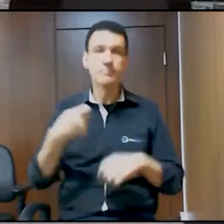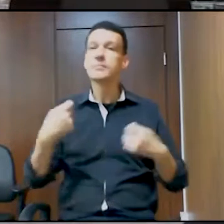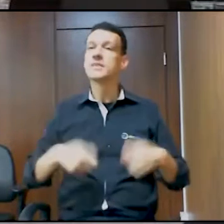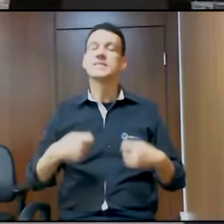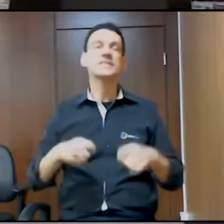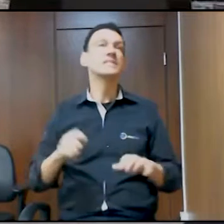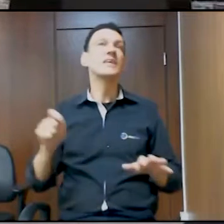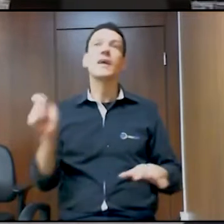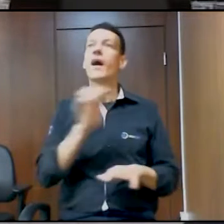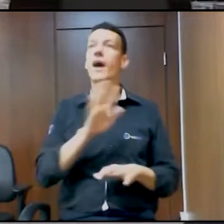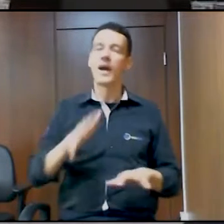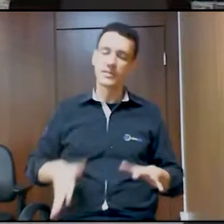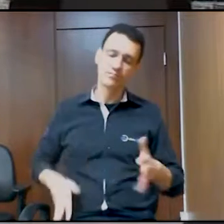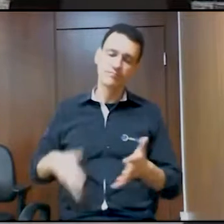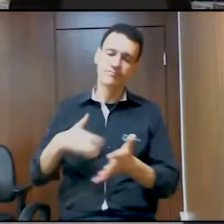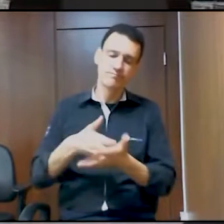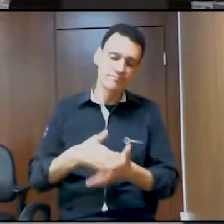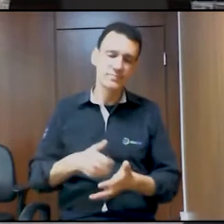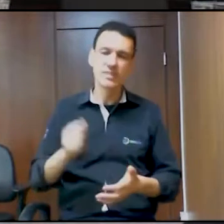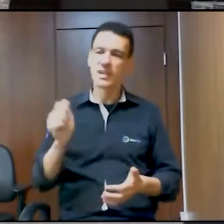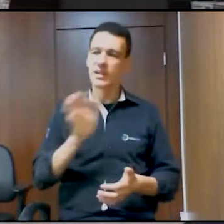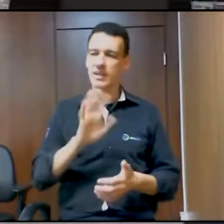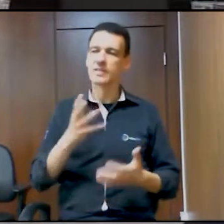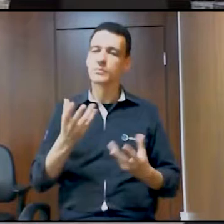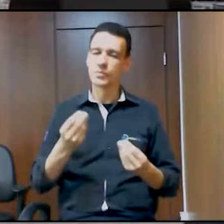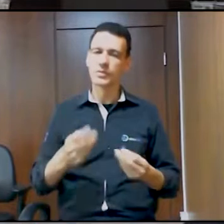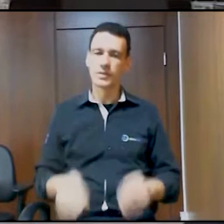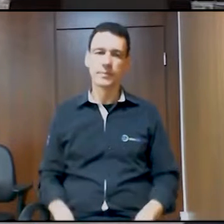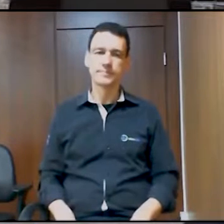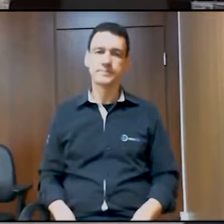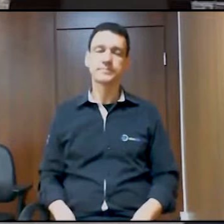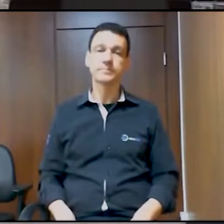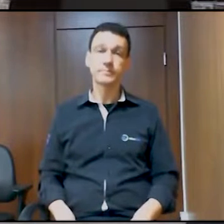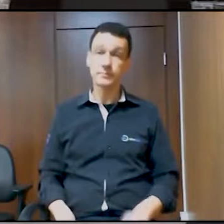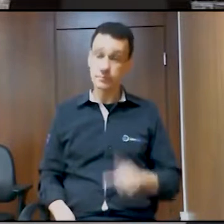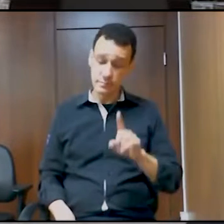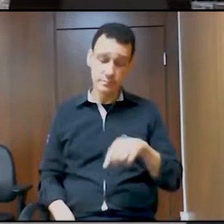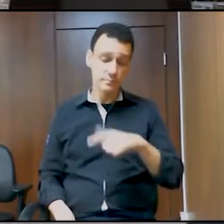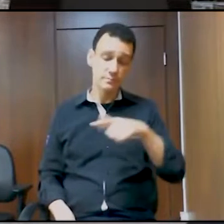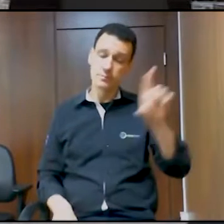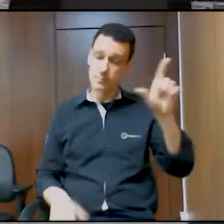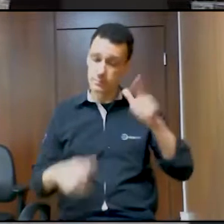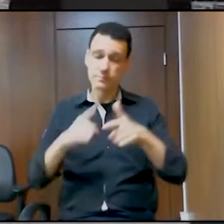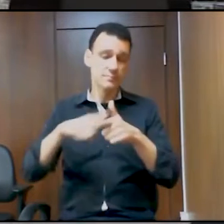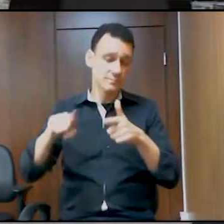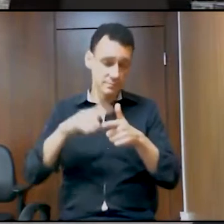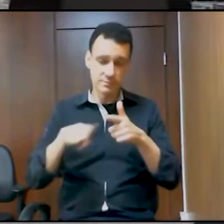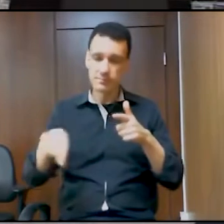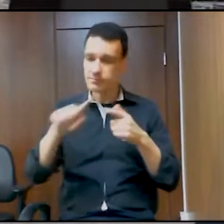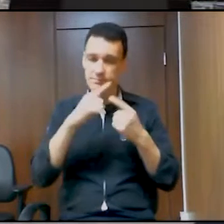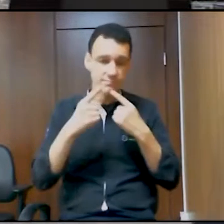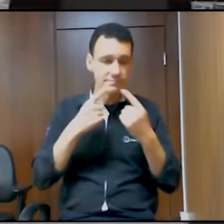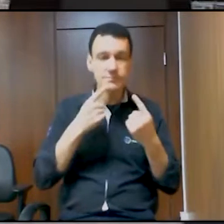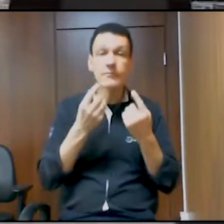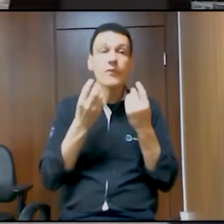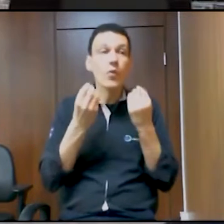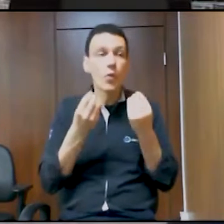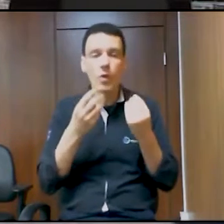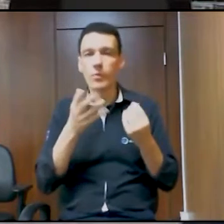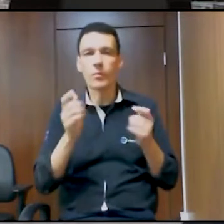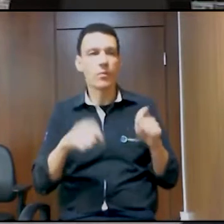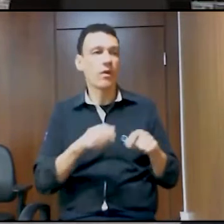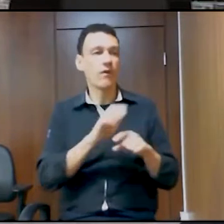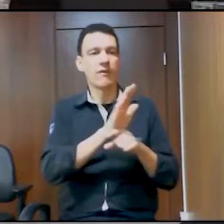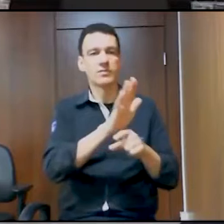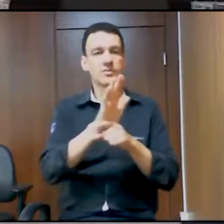está escrita. E isso é um outro questionamento que surge, como a gente vai trabalhar populações